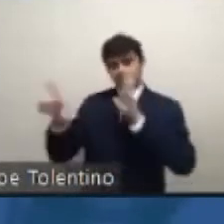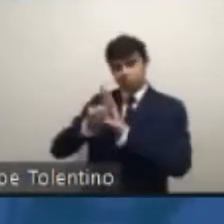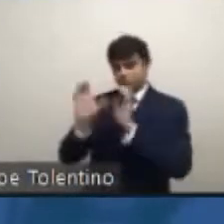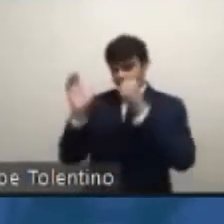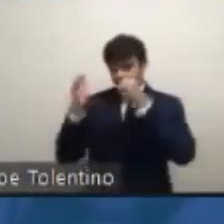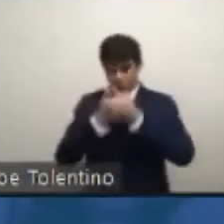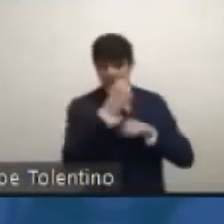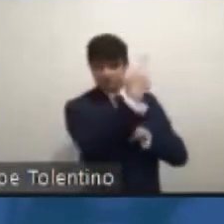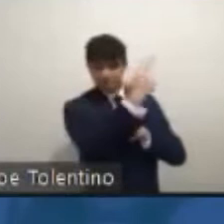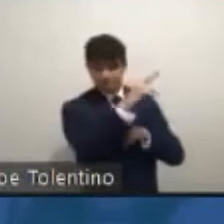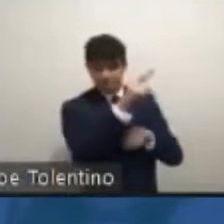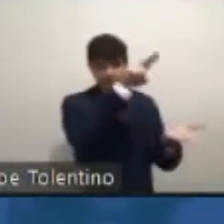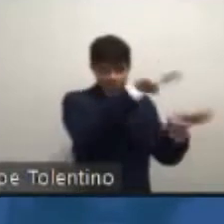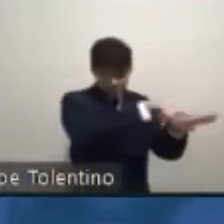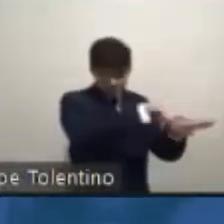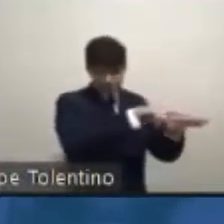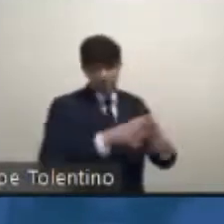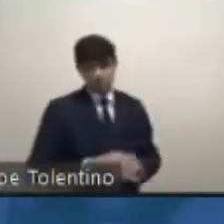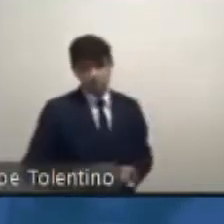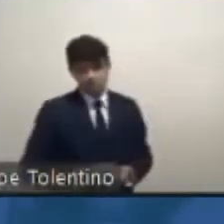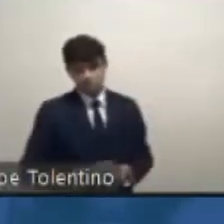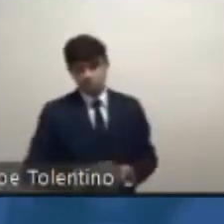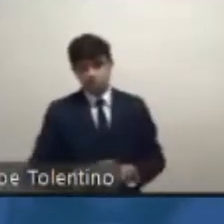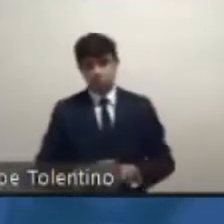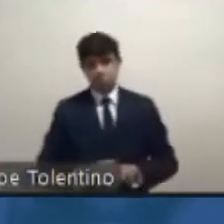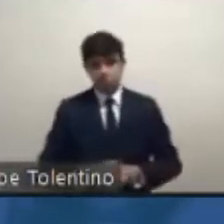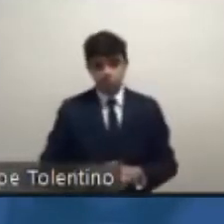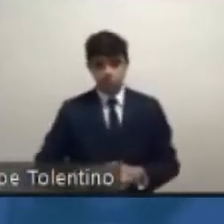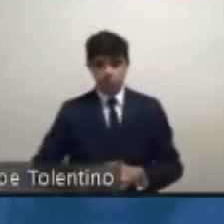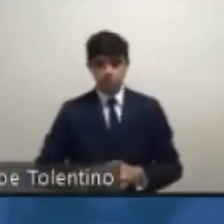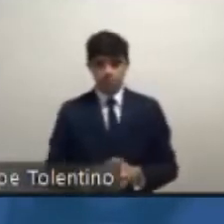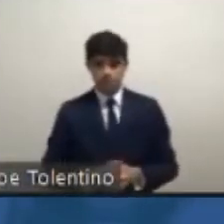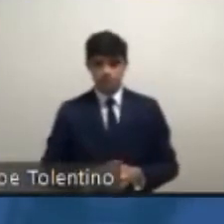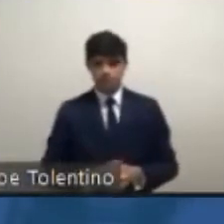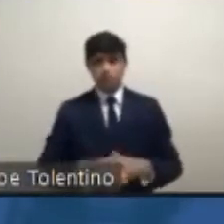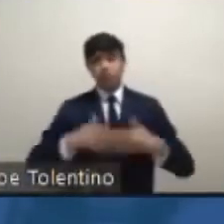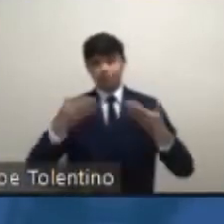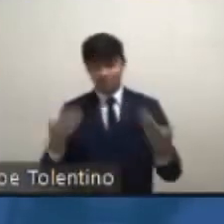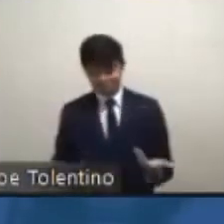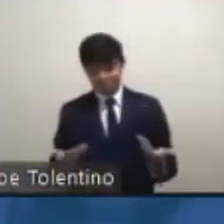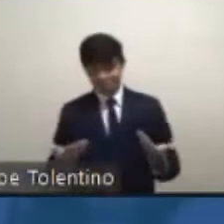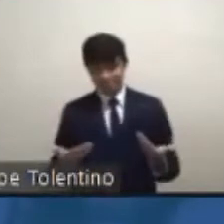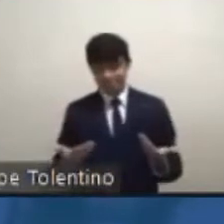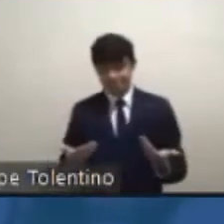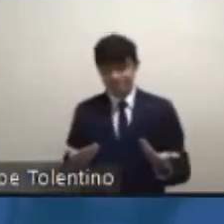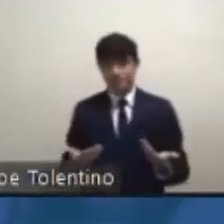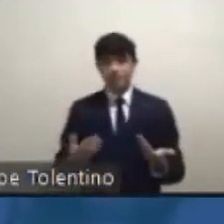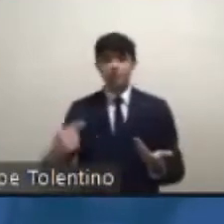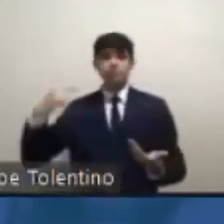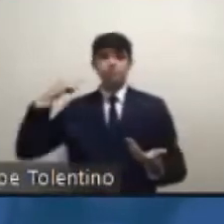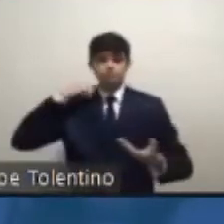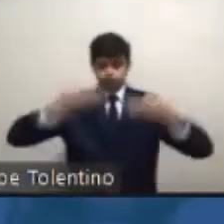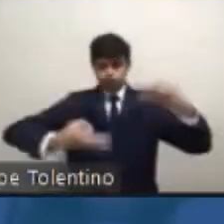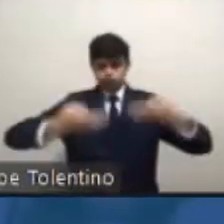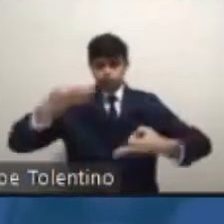Obviamente, aqueles que alimentam os juízes, os operadores do direito nesses assuntos são os juristas, os